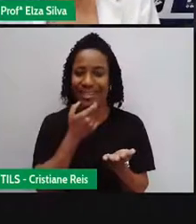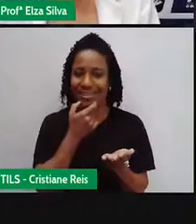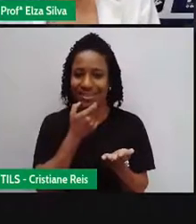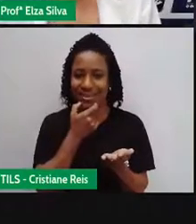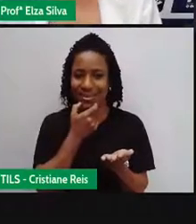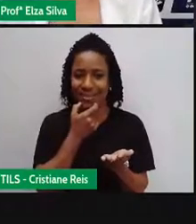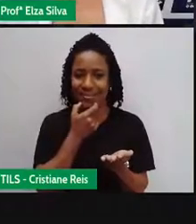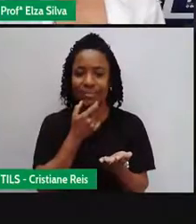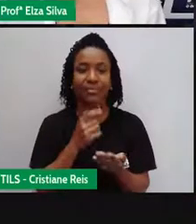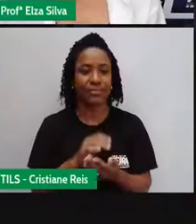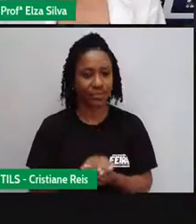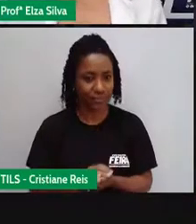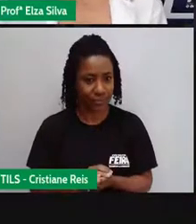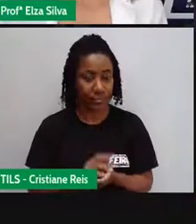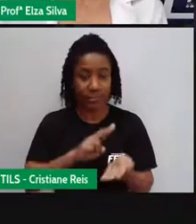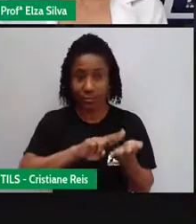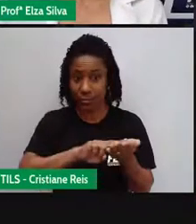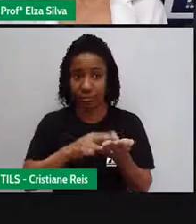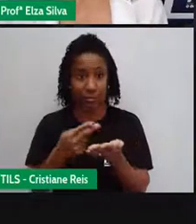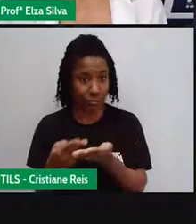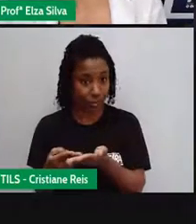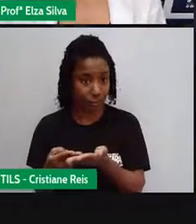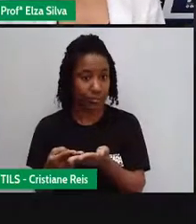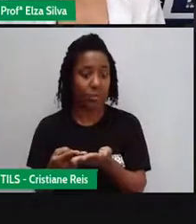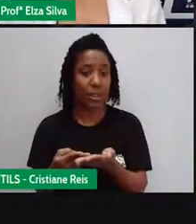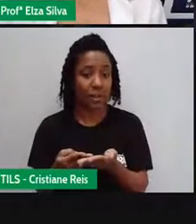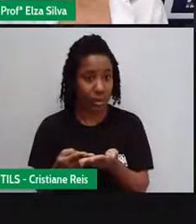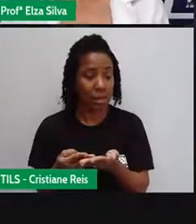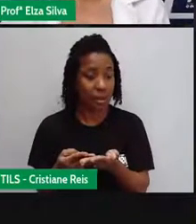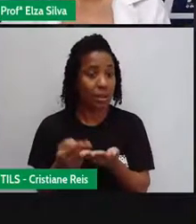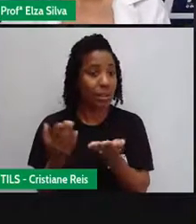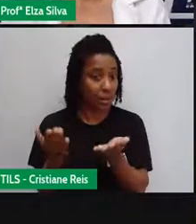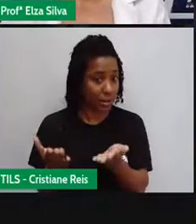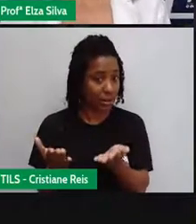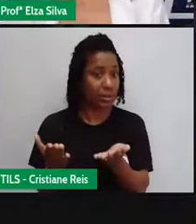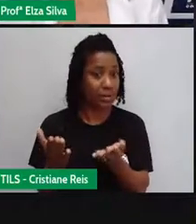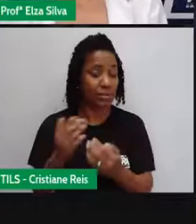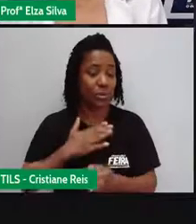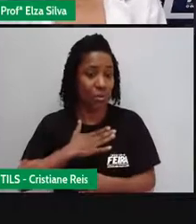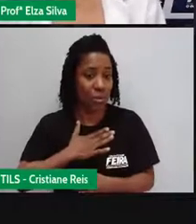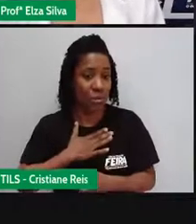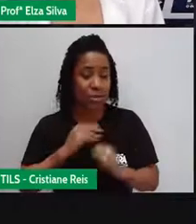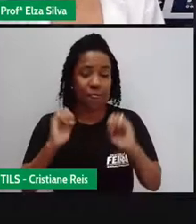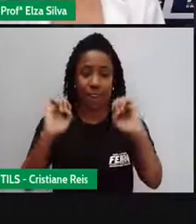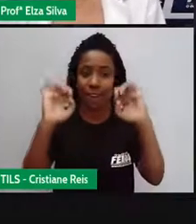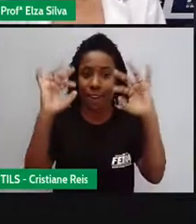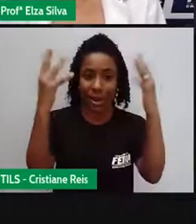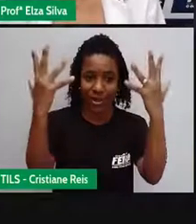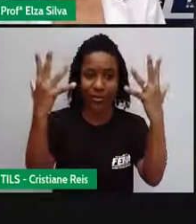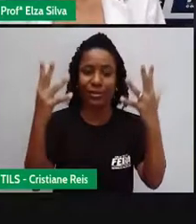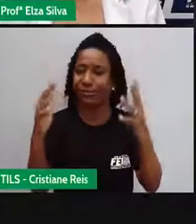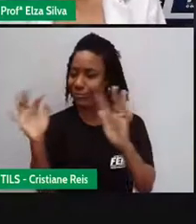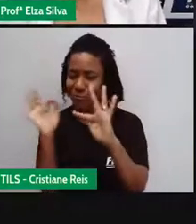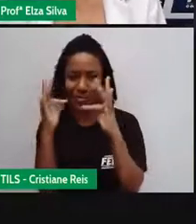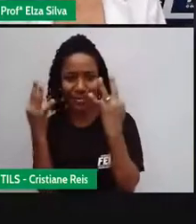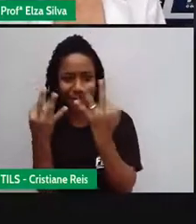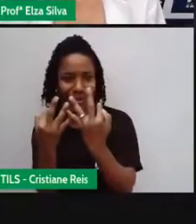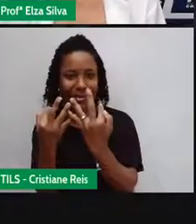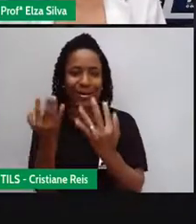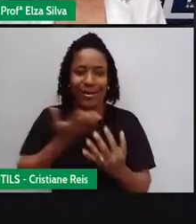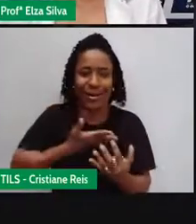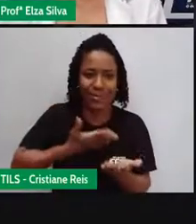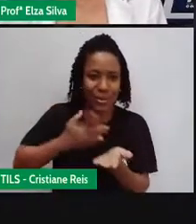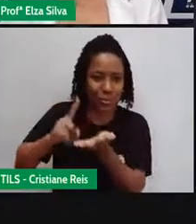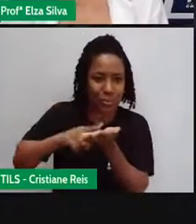barbecues. Essa também é uma outra forma de comemorar o Dia da Independência. Eles saem com seus familiares e amigos